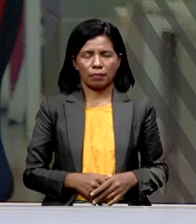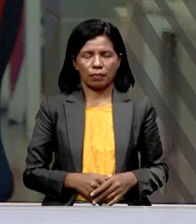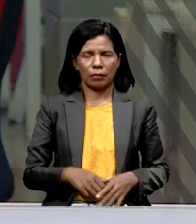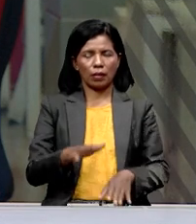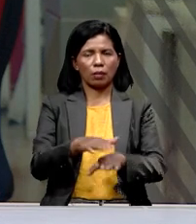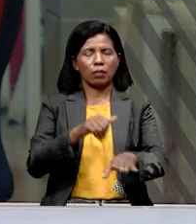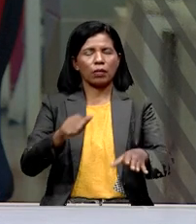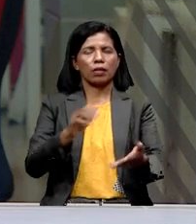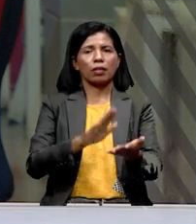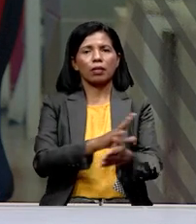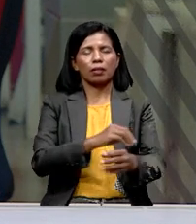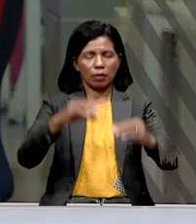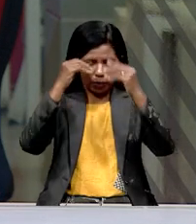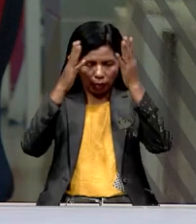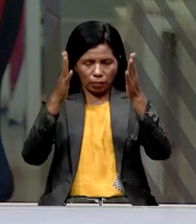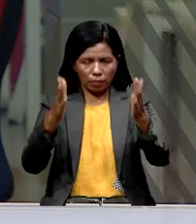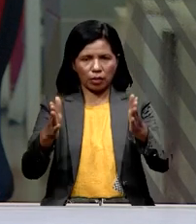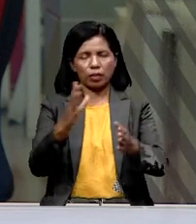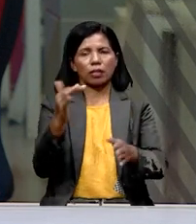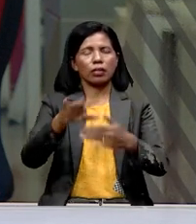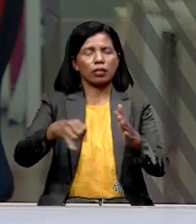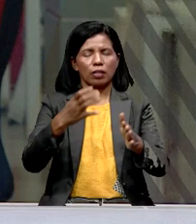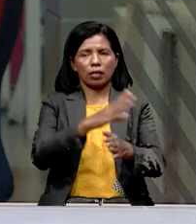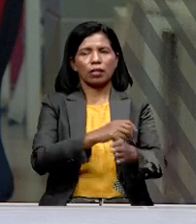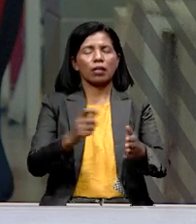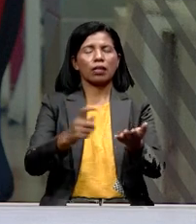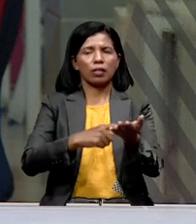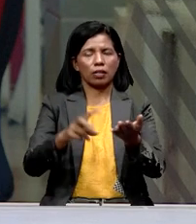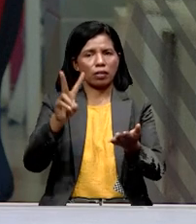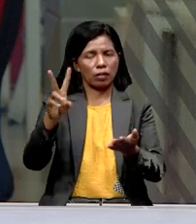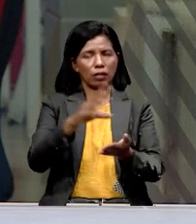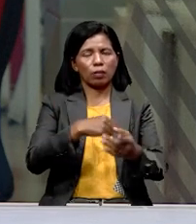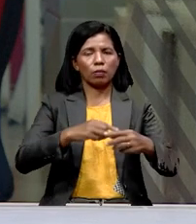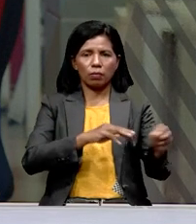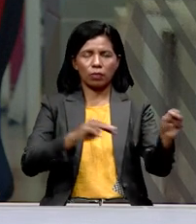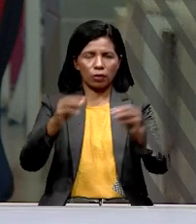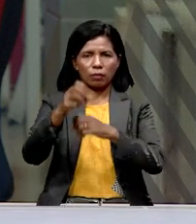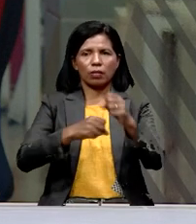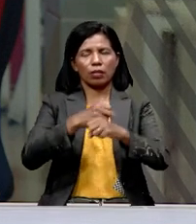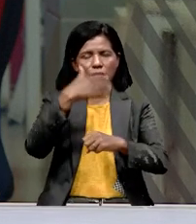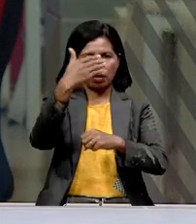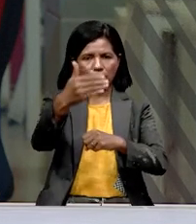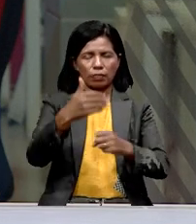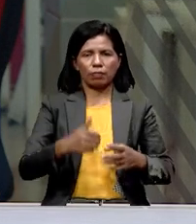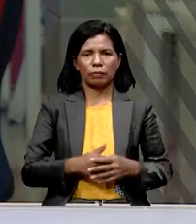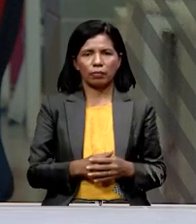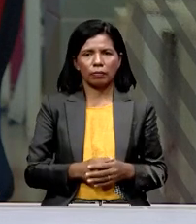recrutamento bolsa candidatura para professor ensino secundário geral no técnico vocacional muda batina oin.